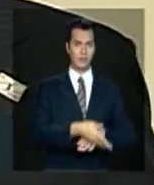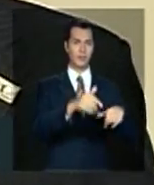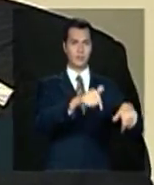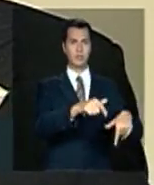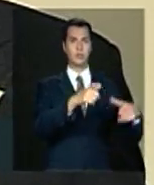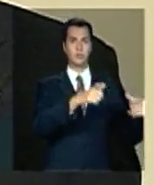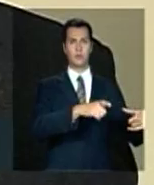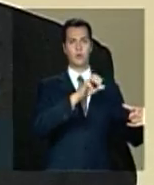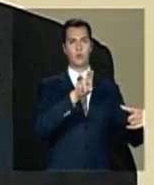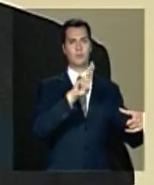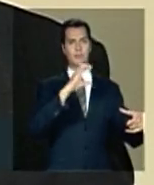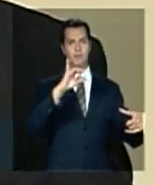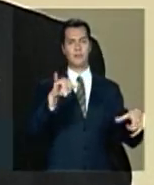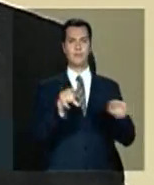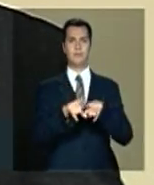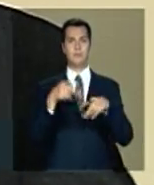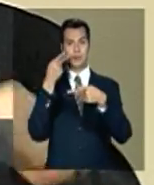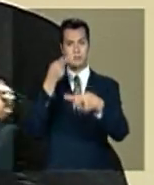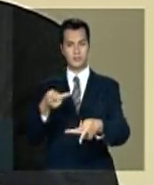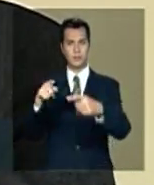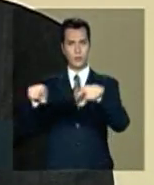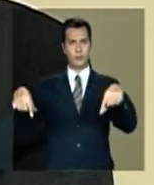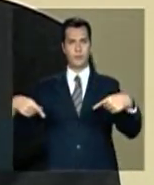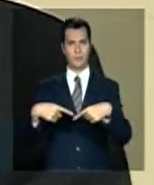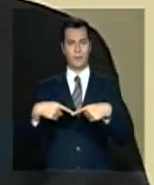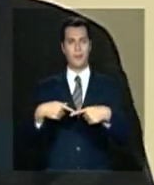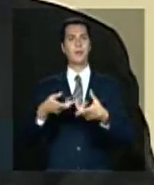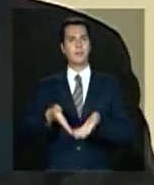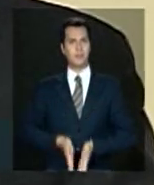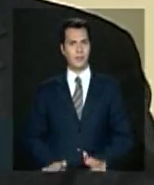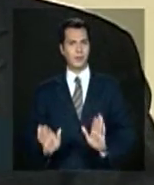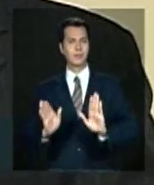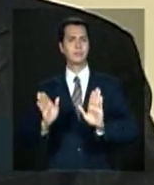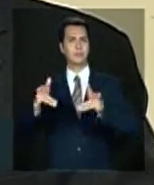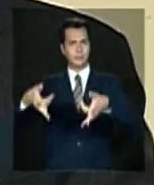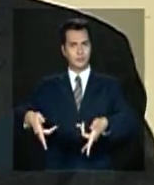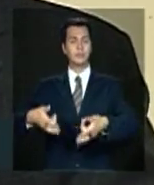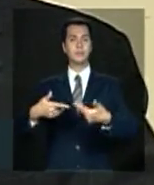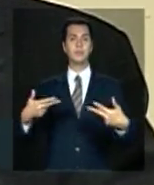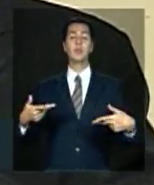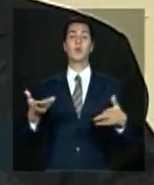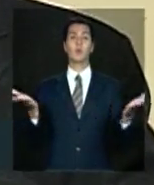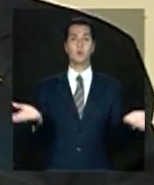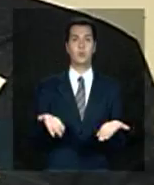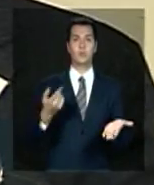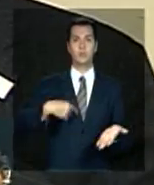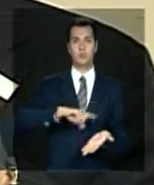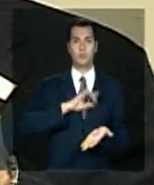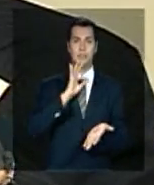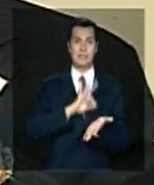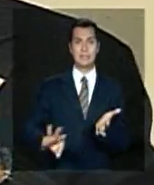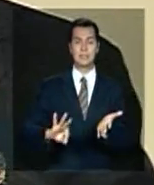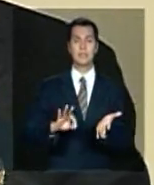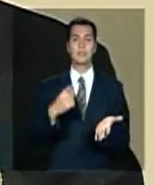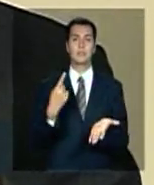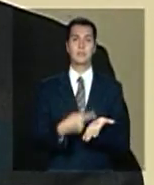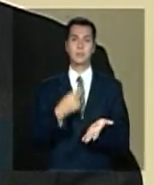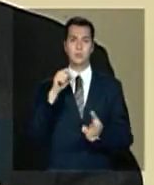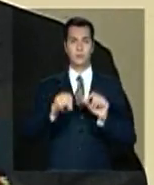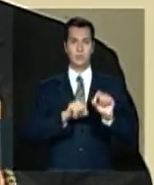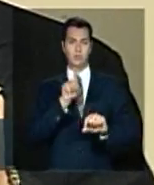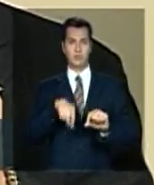normal aquilo Sofia Feldman nós também estamos assinando aqui a expansão do que nós somos do componente